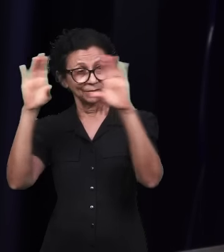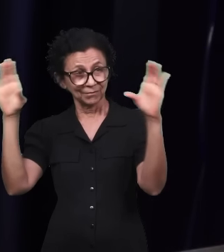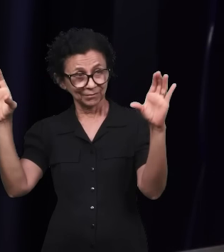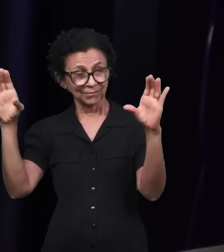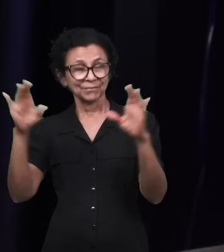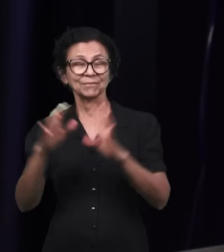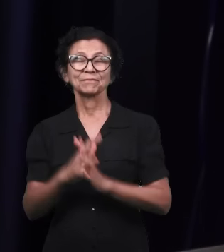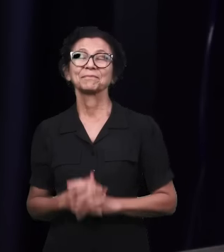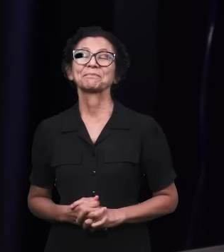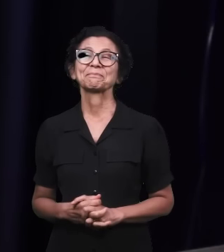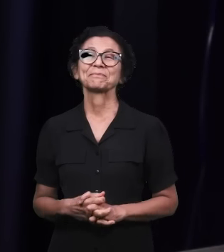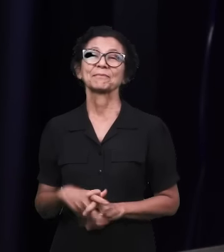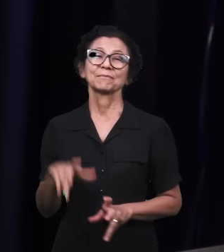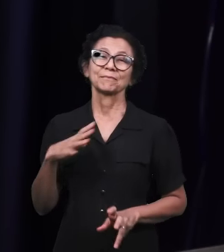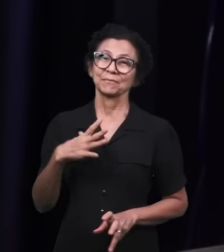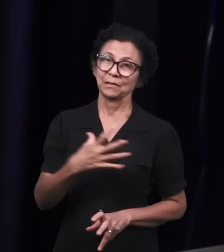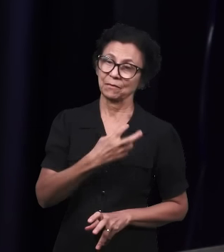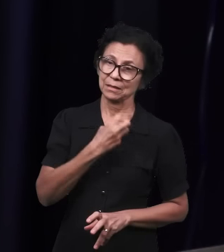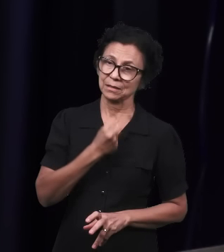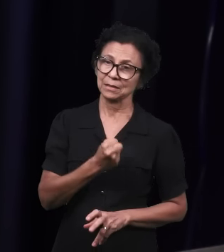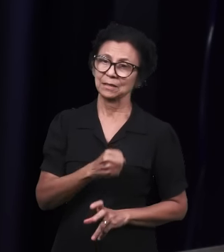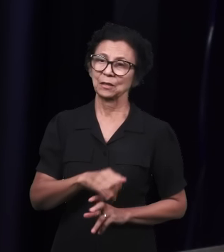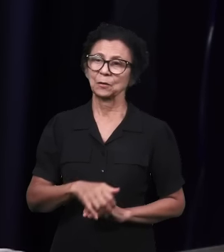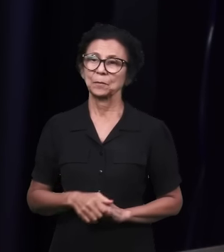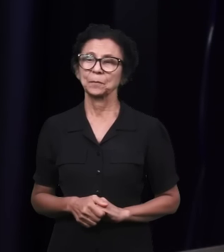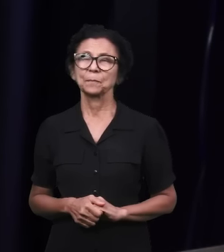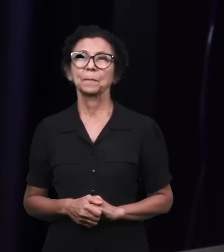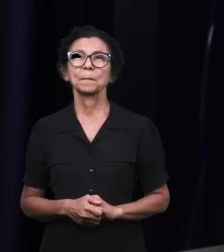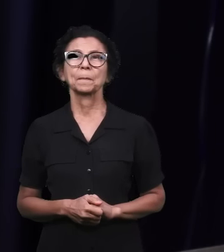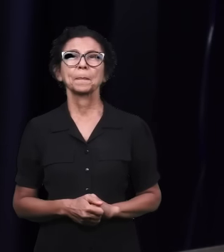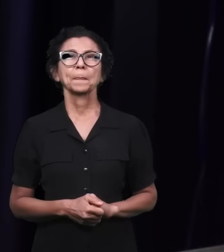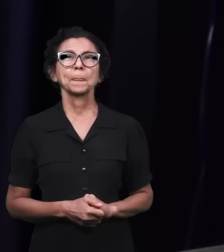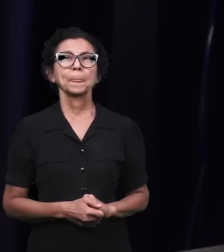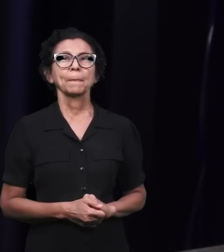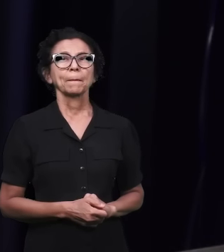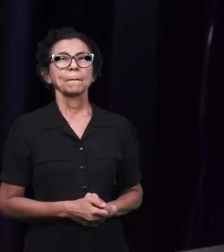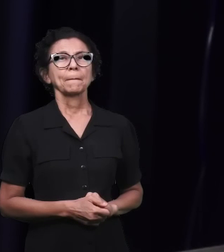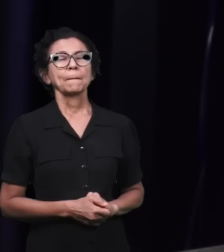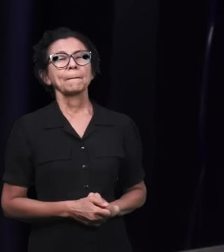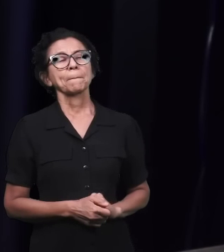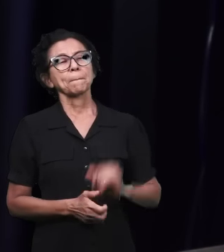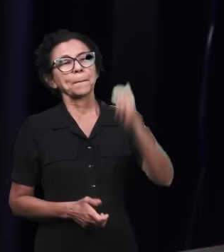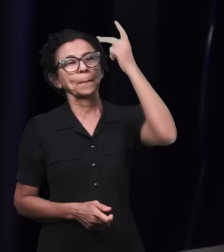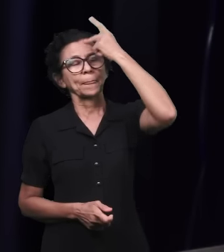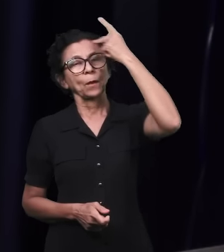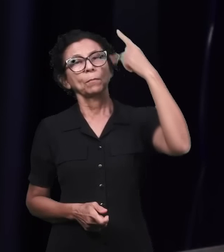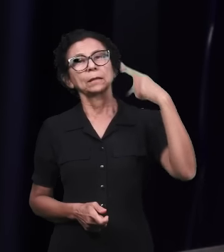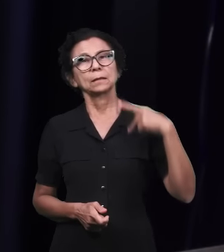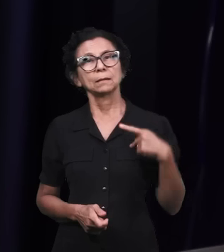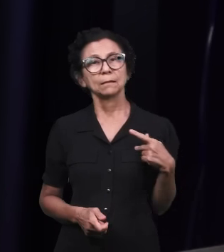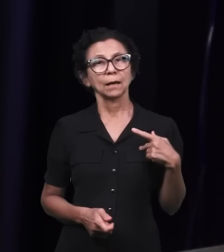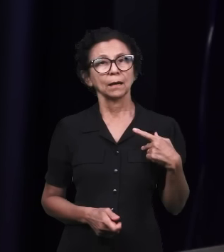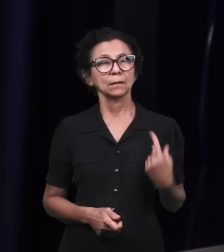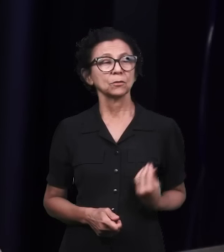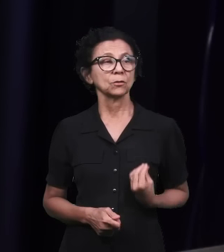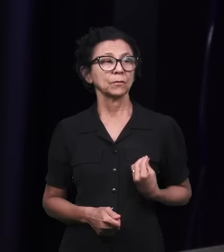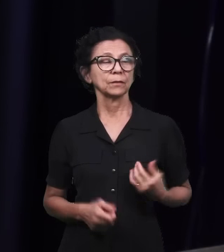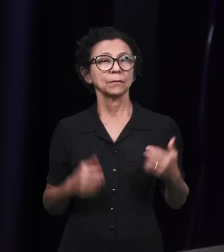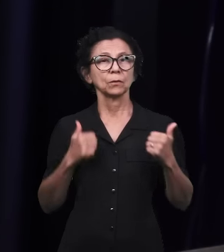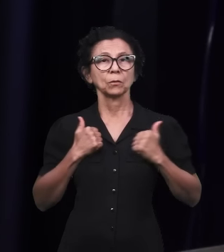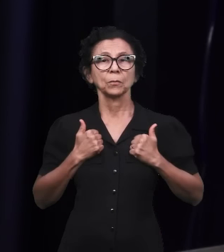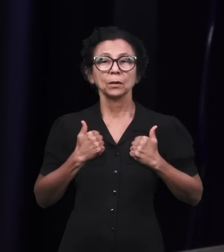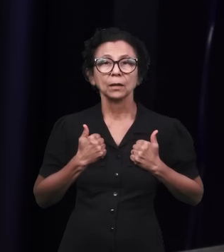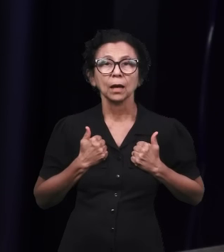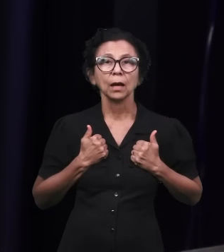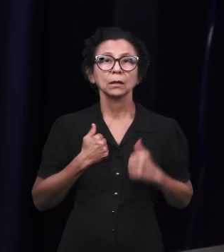ao homem que estava nessa situação, né? A humanidade assentado em trevas,